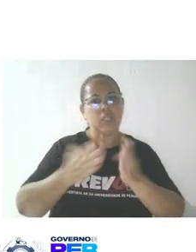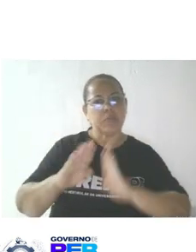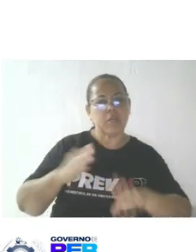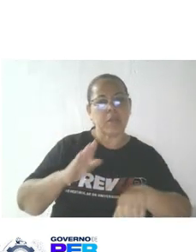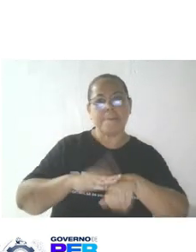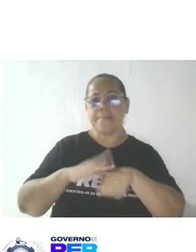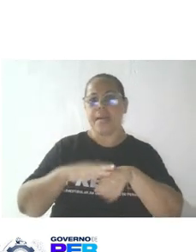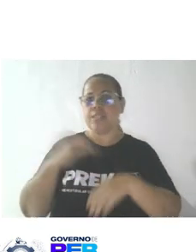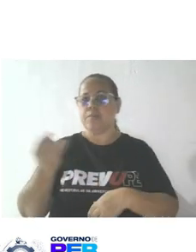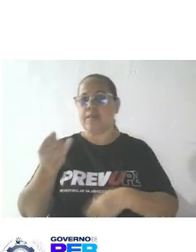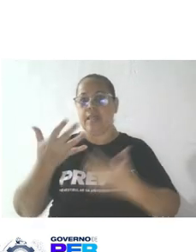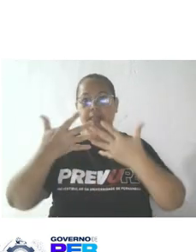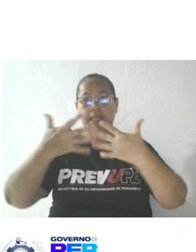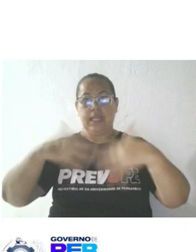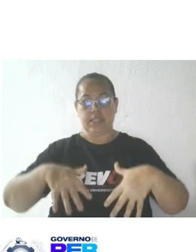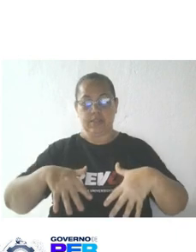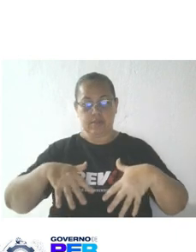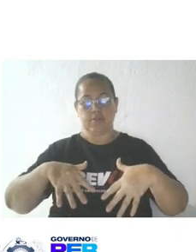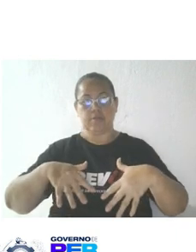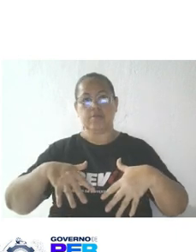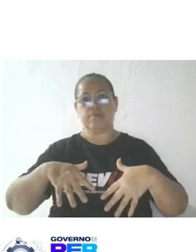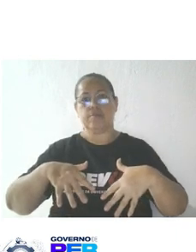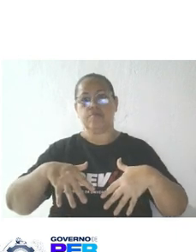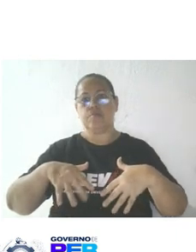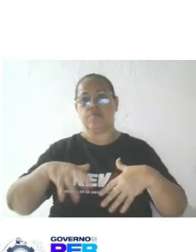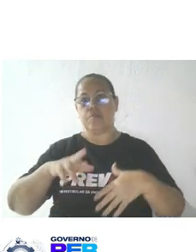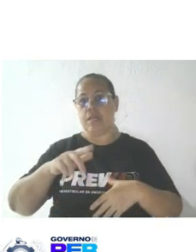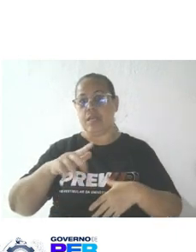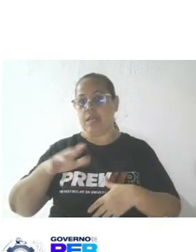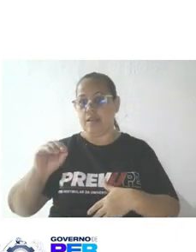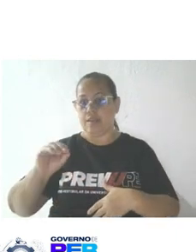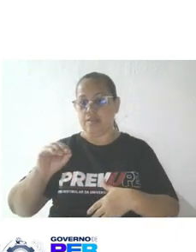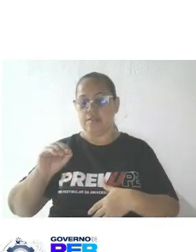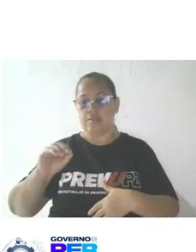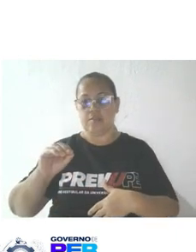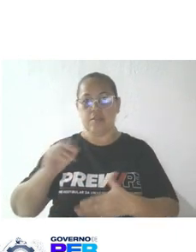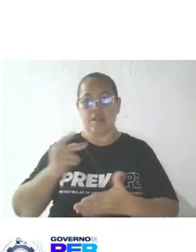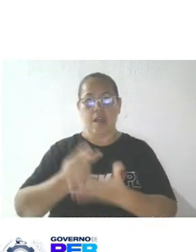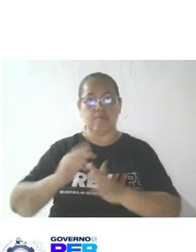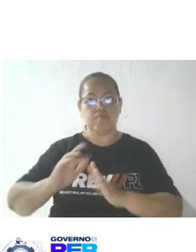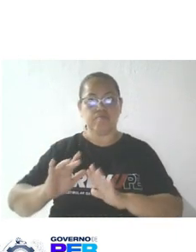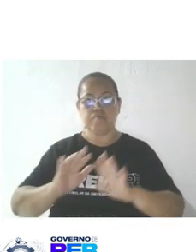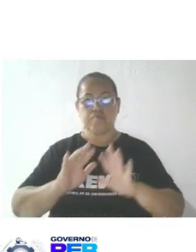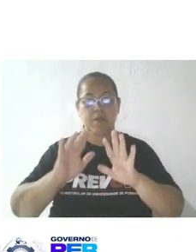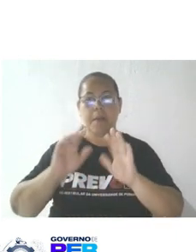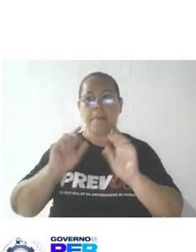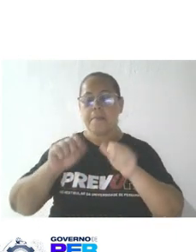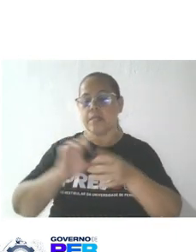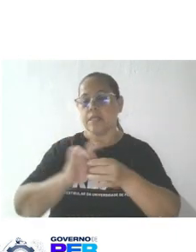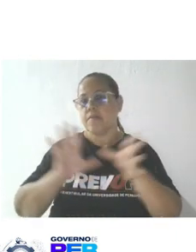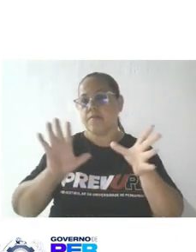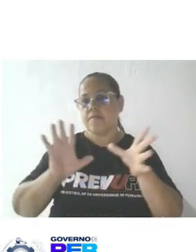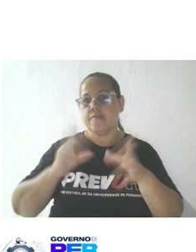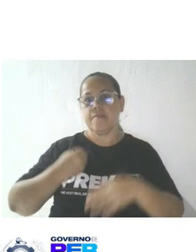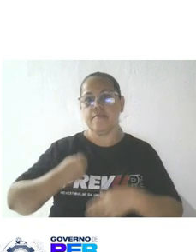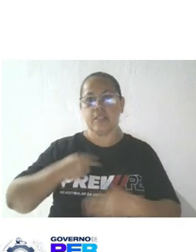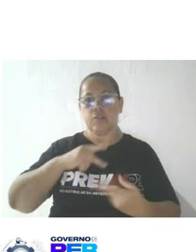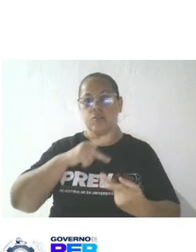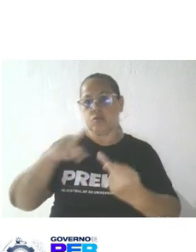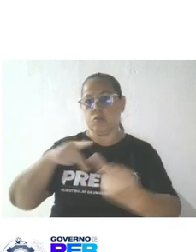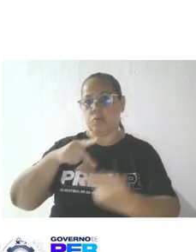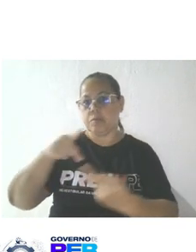mais importantes da natureza. Suas reações com os gases envolvidos permitem a vida no planeta. Contudo,